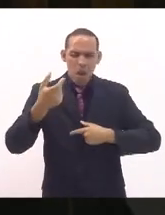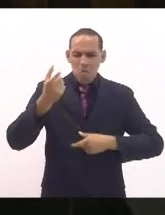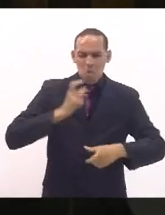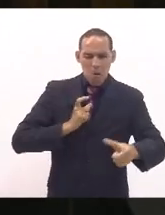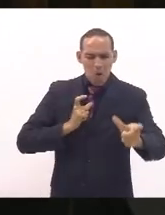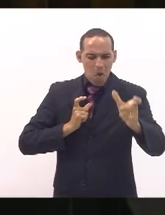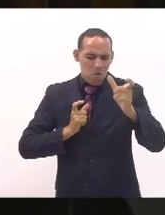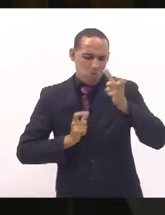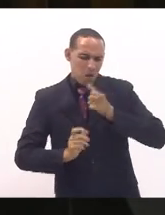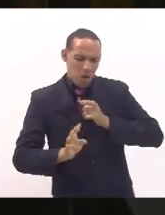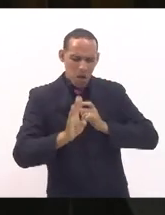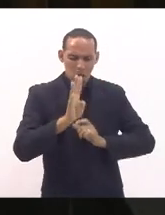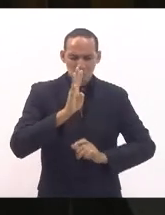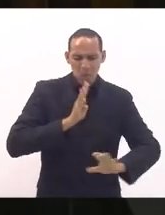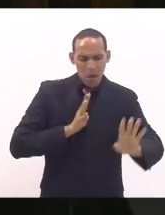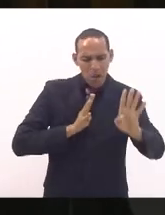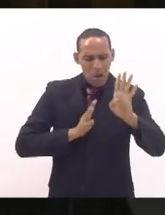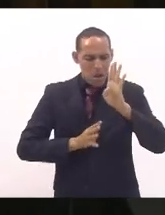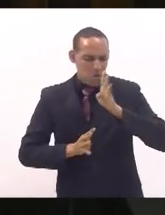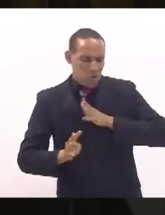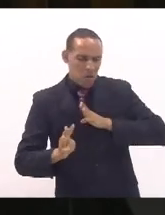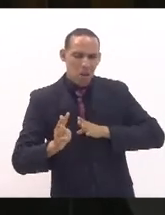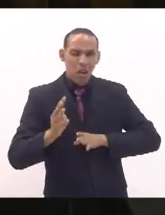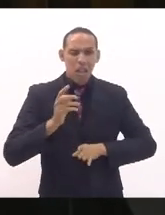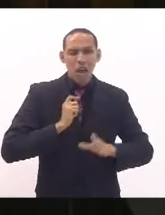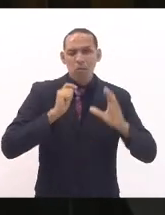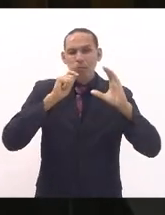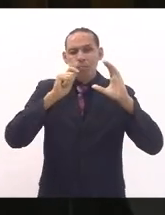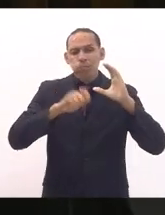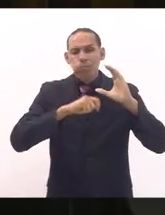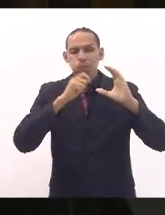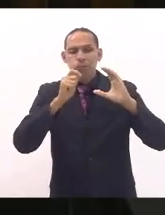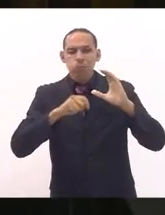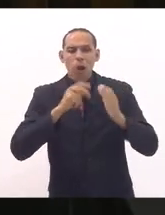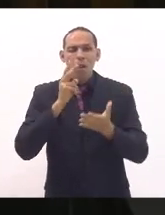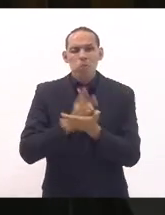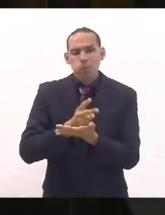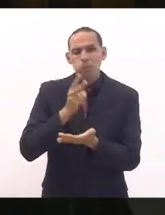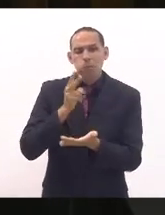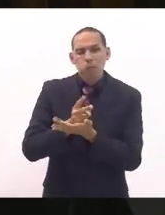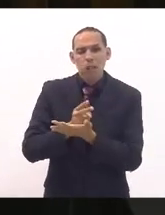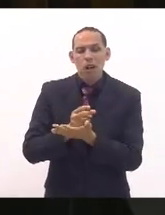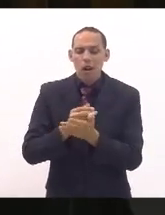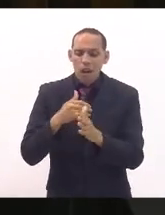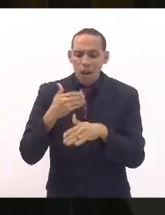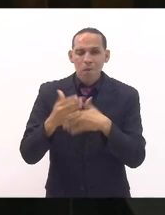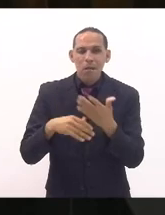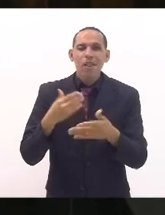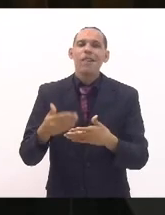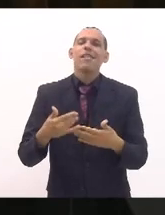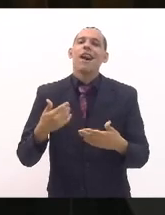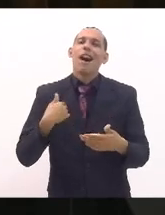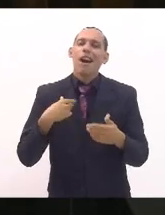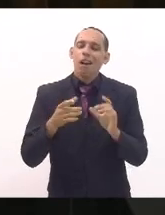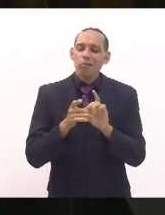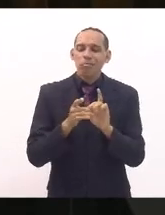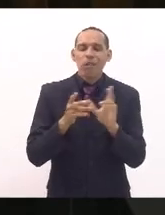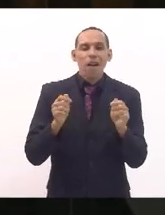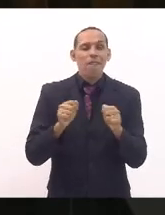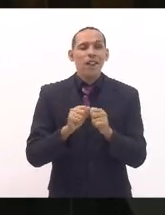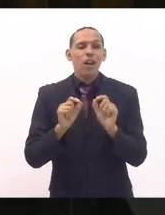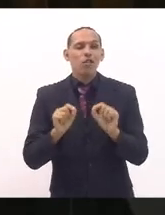ali persistindo, fazendo vídeo, até que resolvi também fazer um gesto democrático